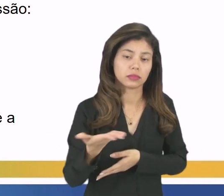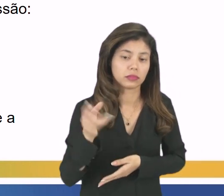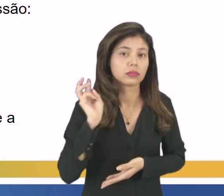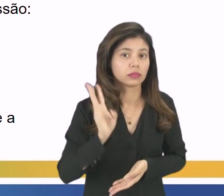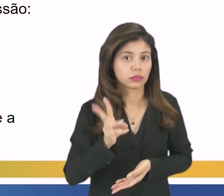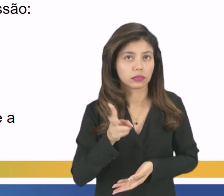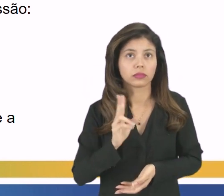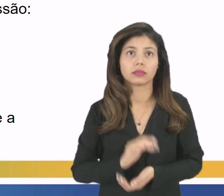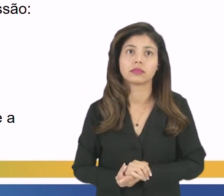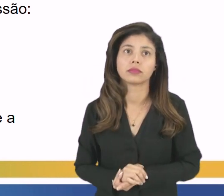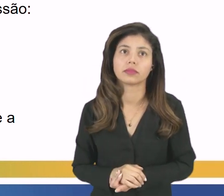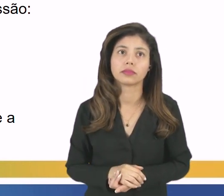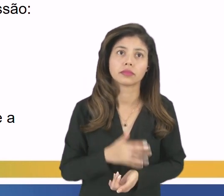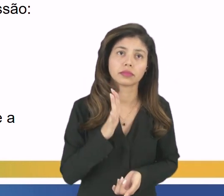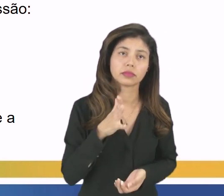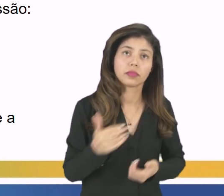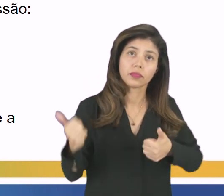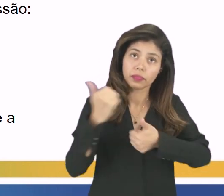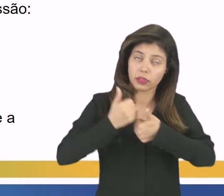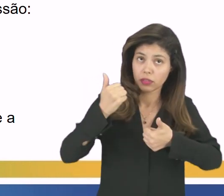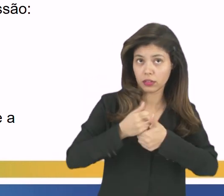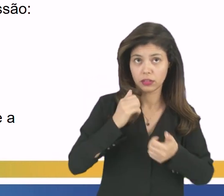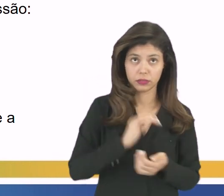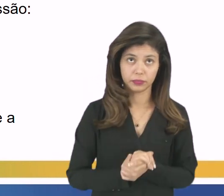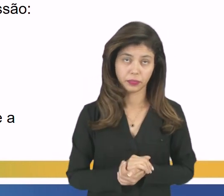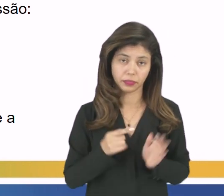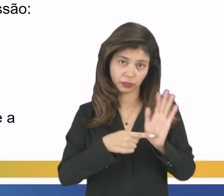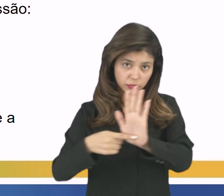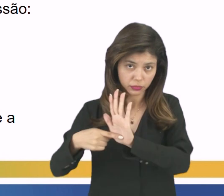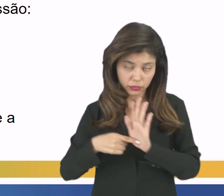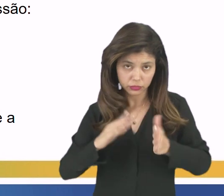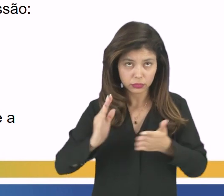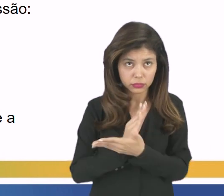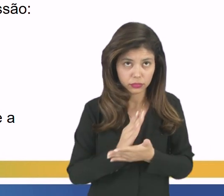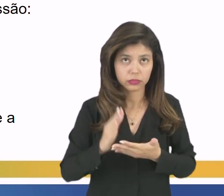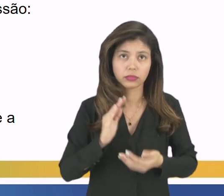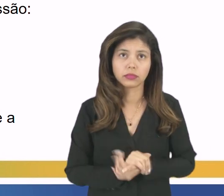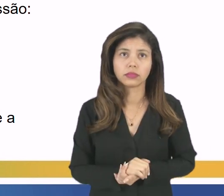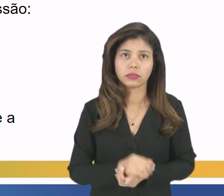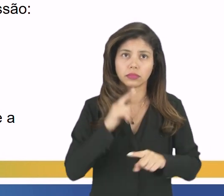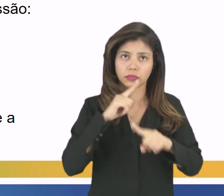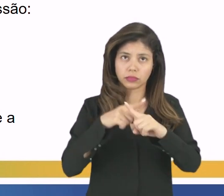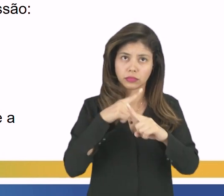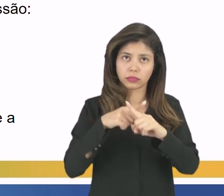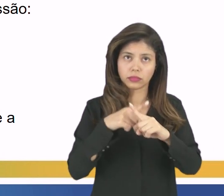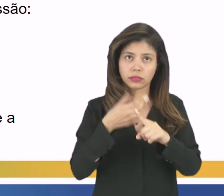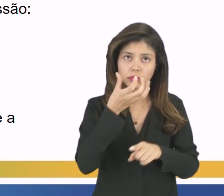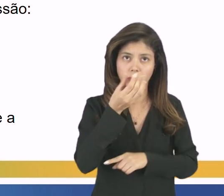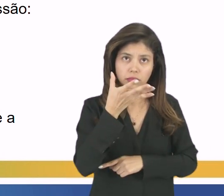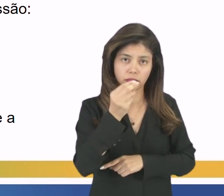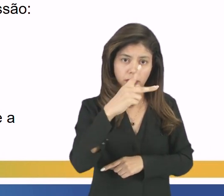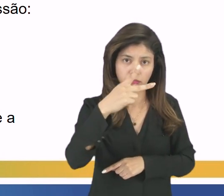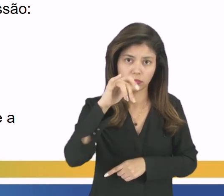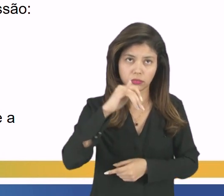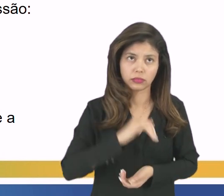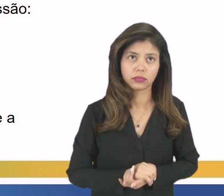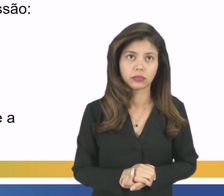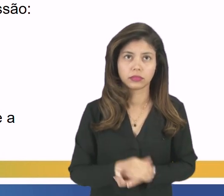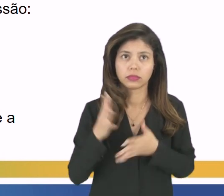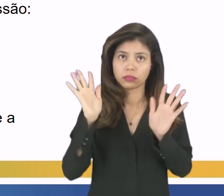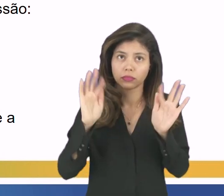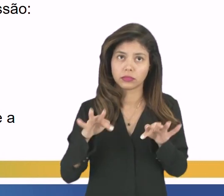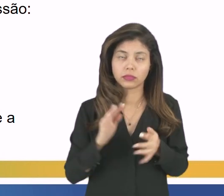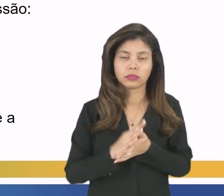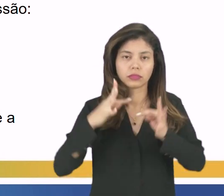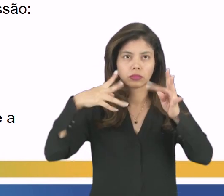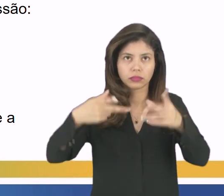tá? Para substituir na questão, ela vai vir realmente especificando isso. Multiplicando, nós temos que a área lateral é 60π. Por fim, vamos